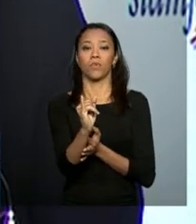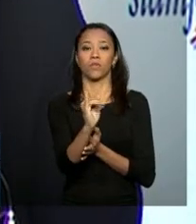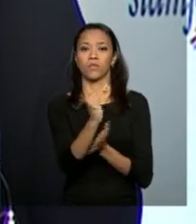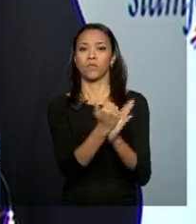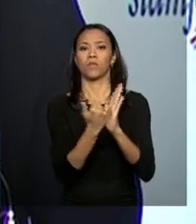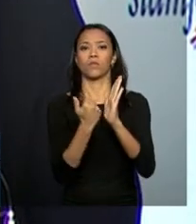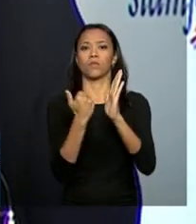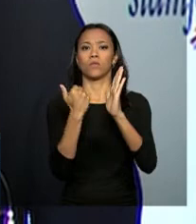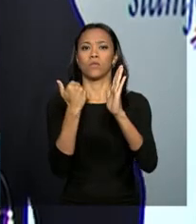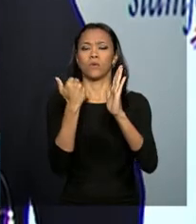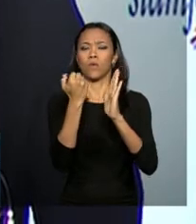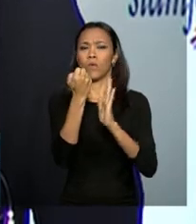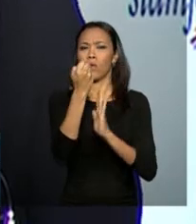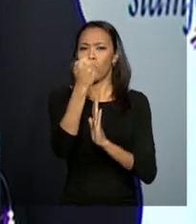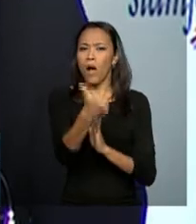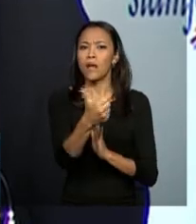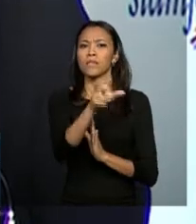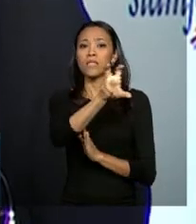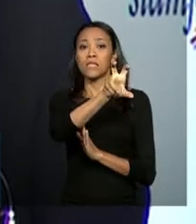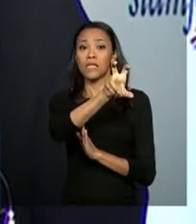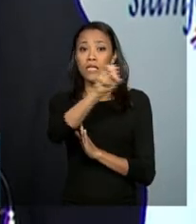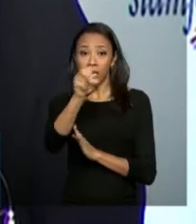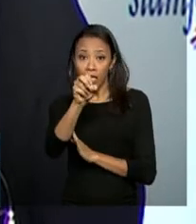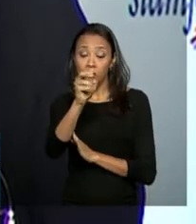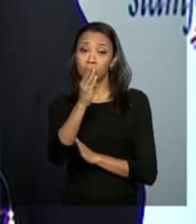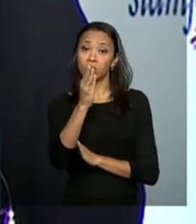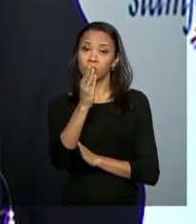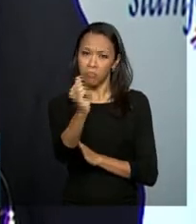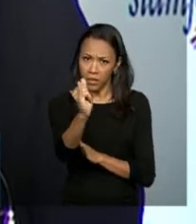para quase 500 bilhões,